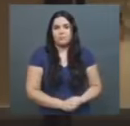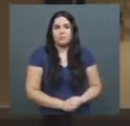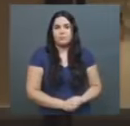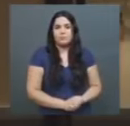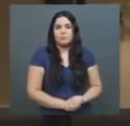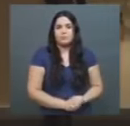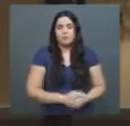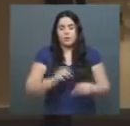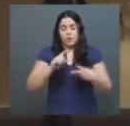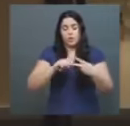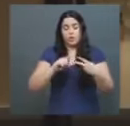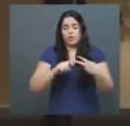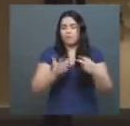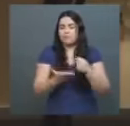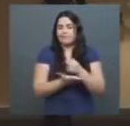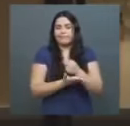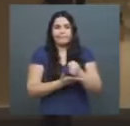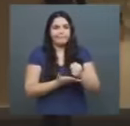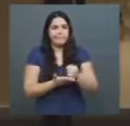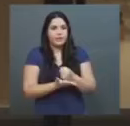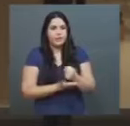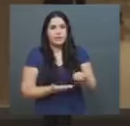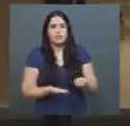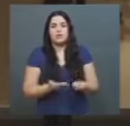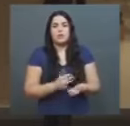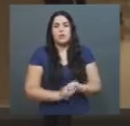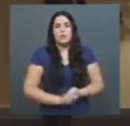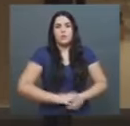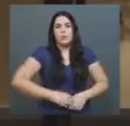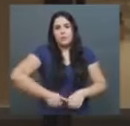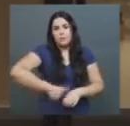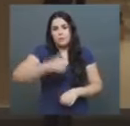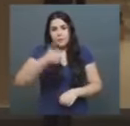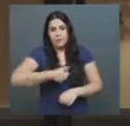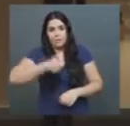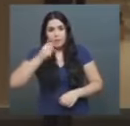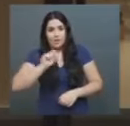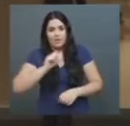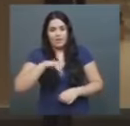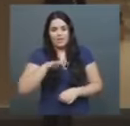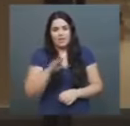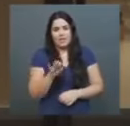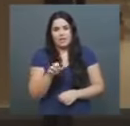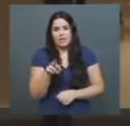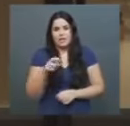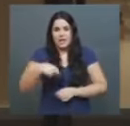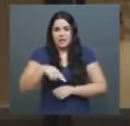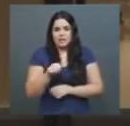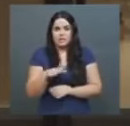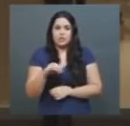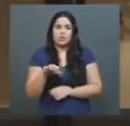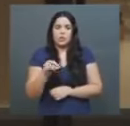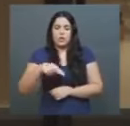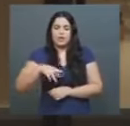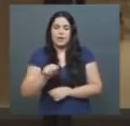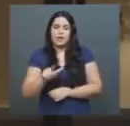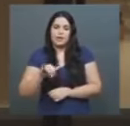Dois eixos básicos, né? O primeiro é a questão da internacionalização da universidade brasileira,